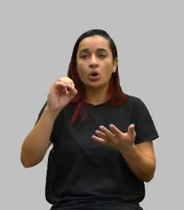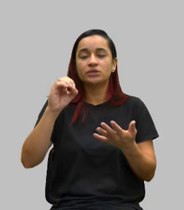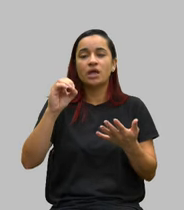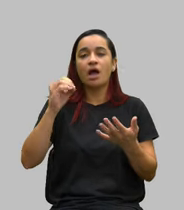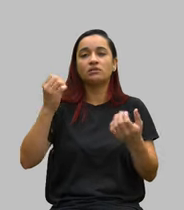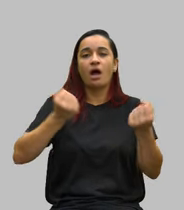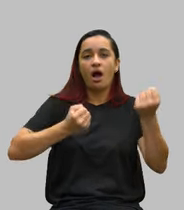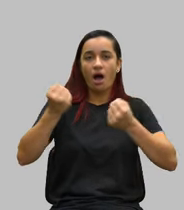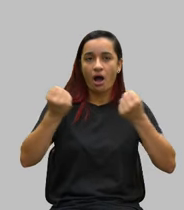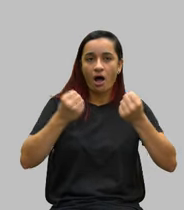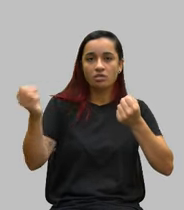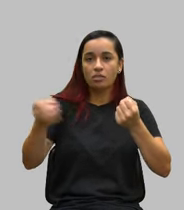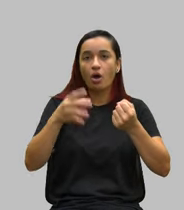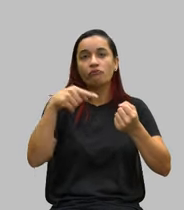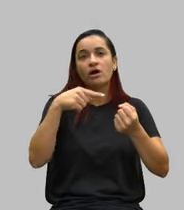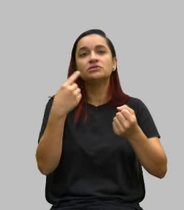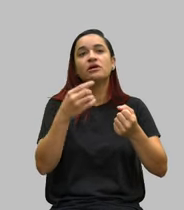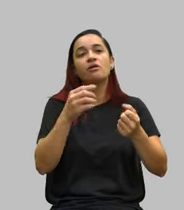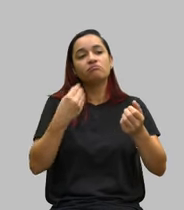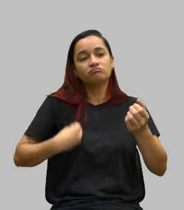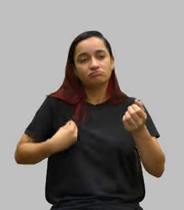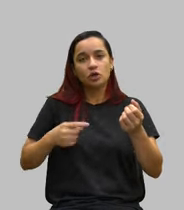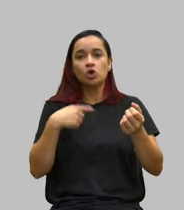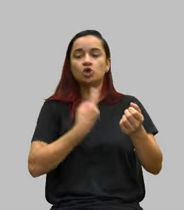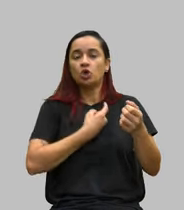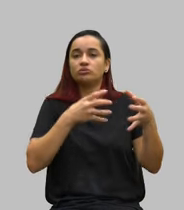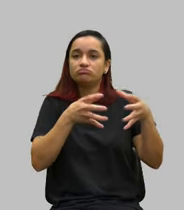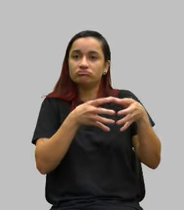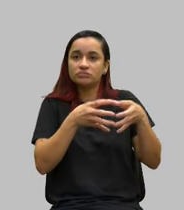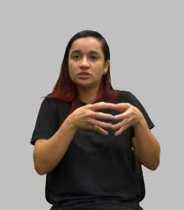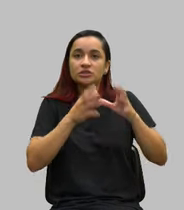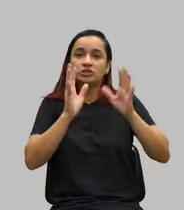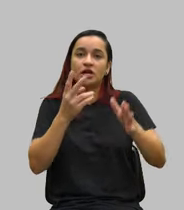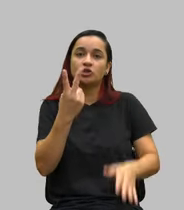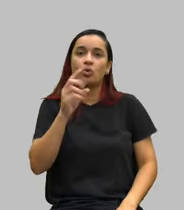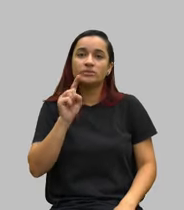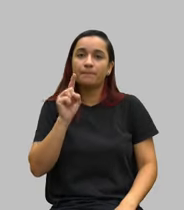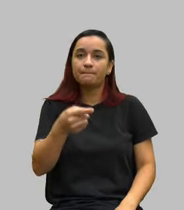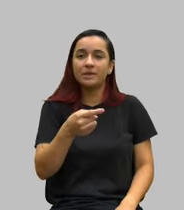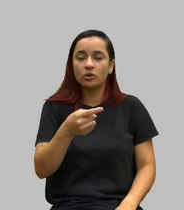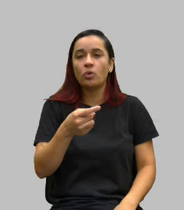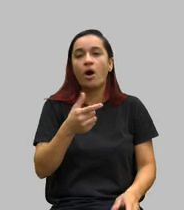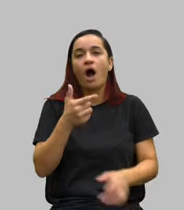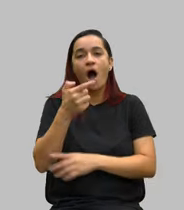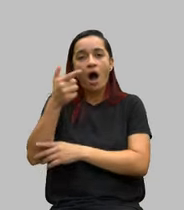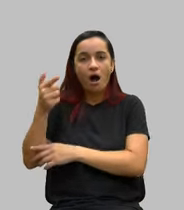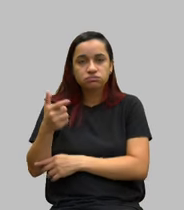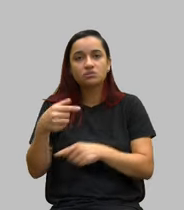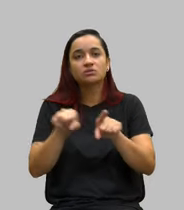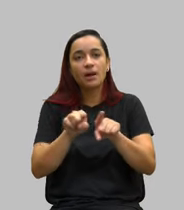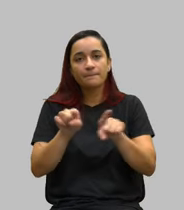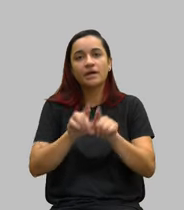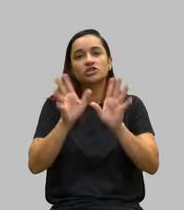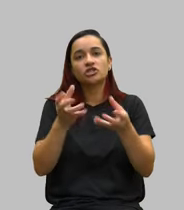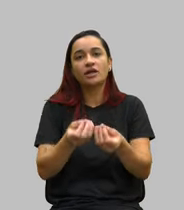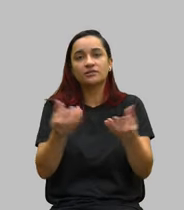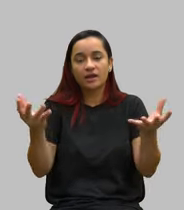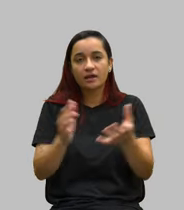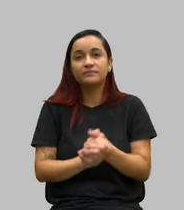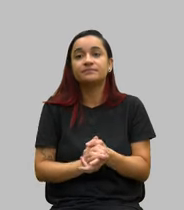fazendo parte agora da nossa Frota foram adquiridos 2300 duas pistolas entre glocks e beret também que foram entregues agora